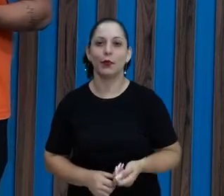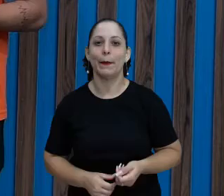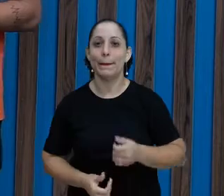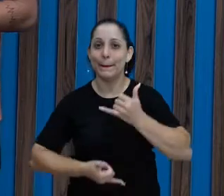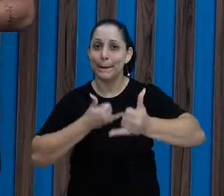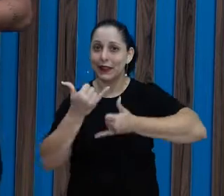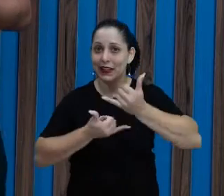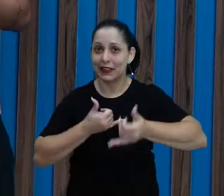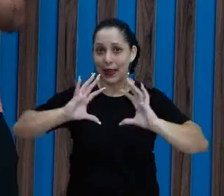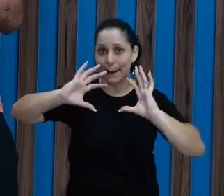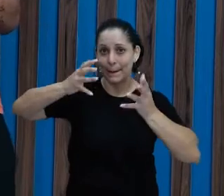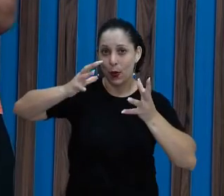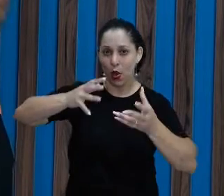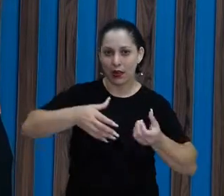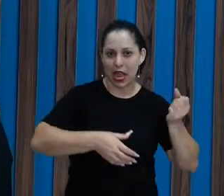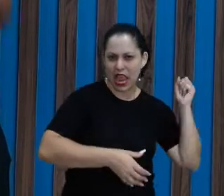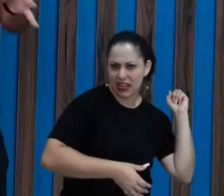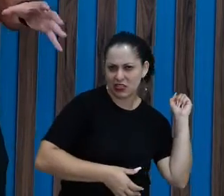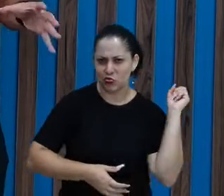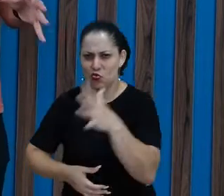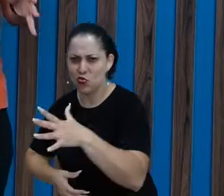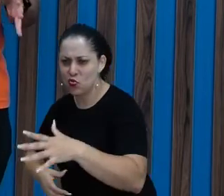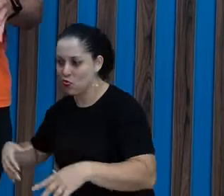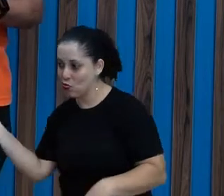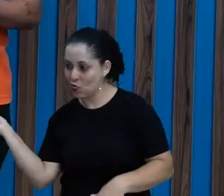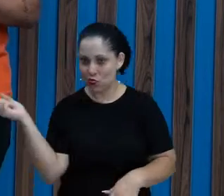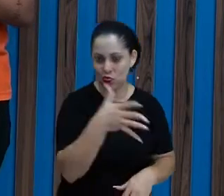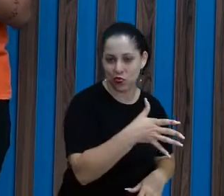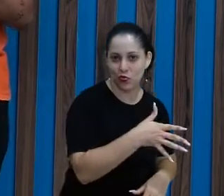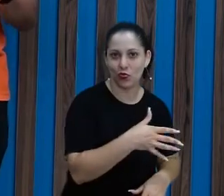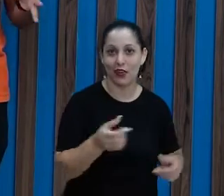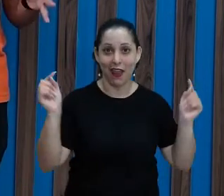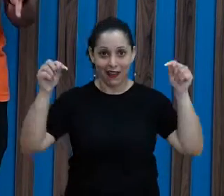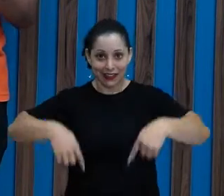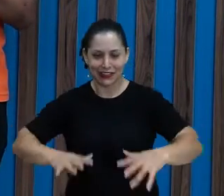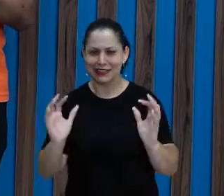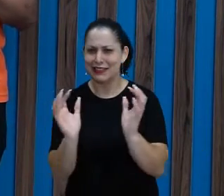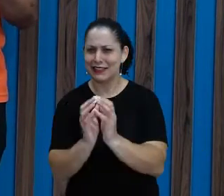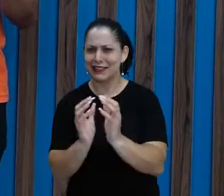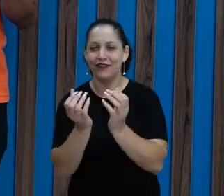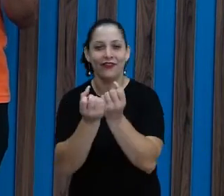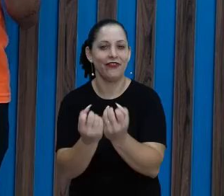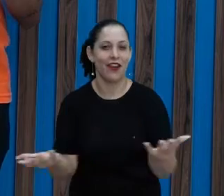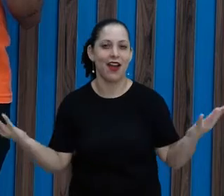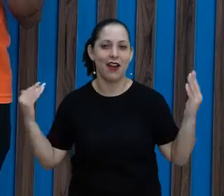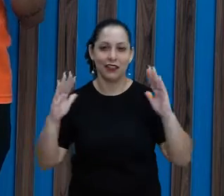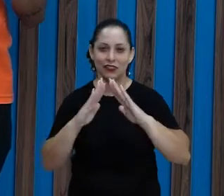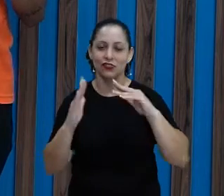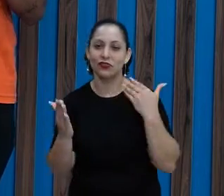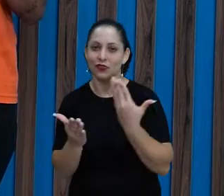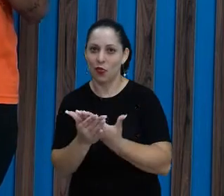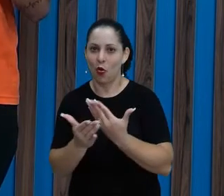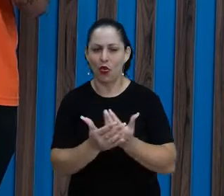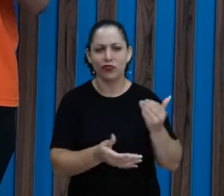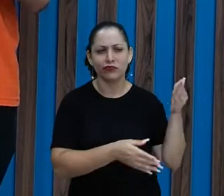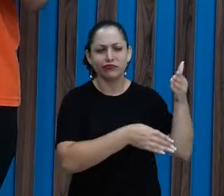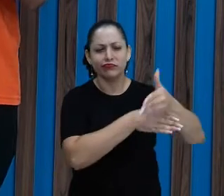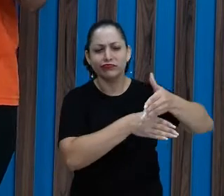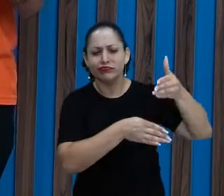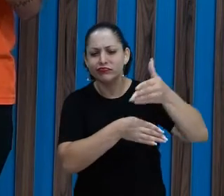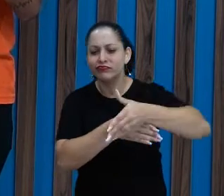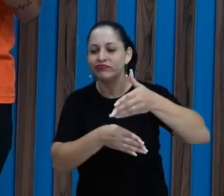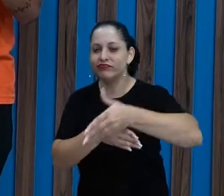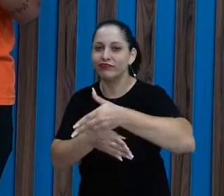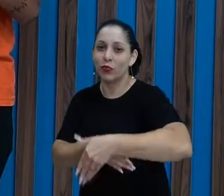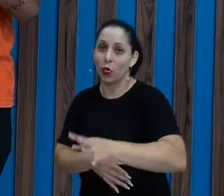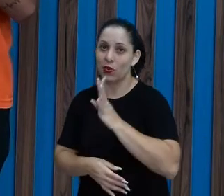queimado, que é algo muito popular. Aqui em Recife mesmo, a maioria das escolas que eu conheço algum